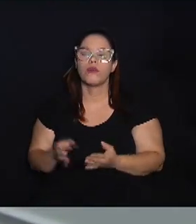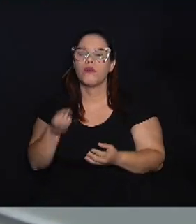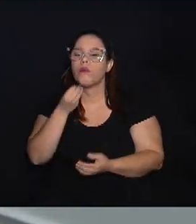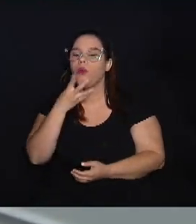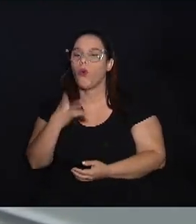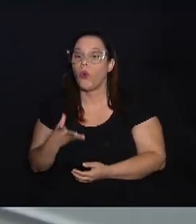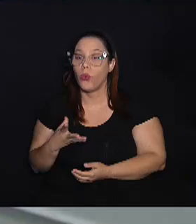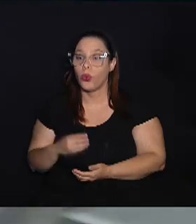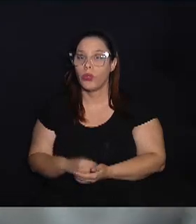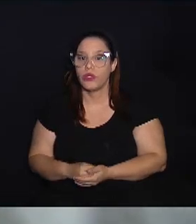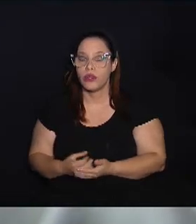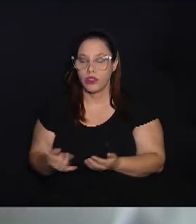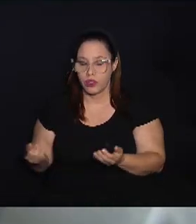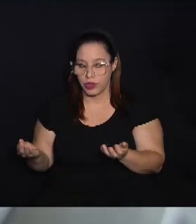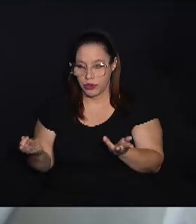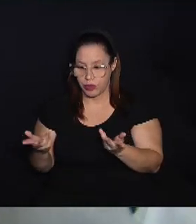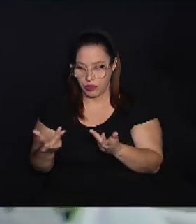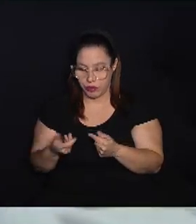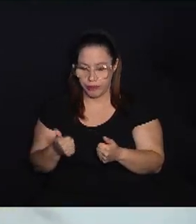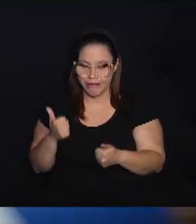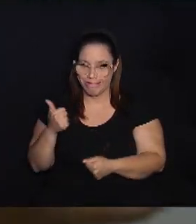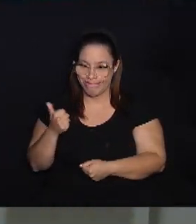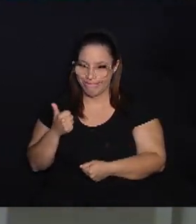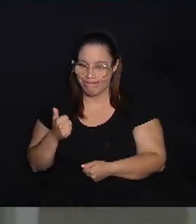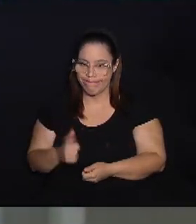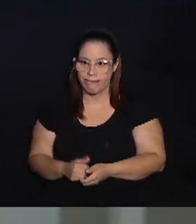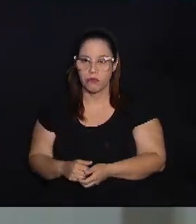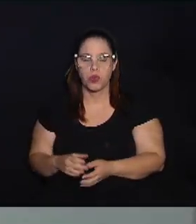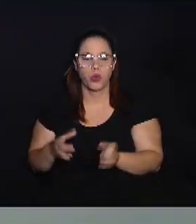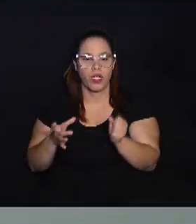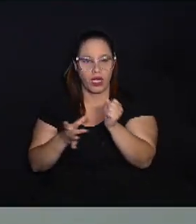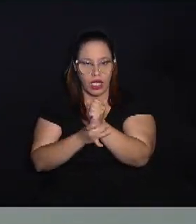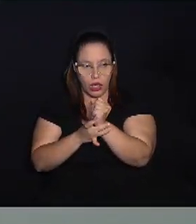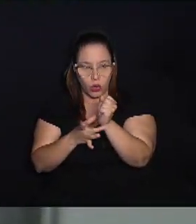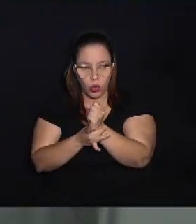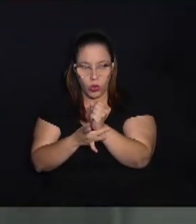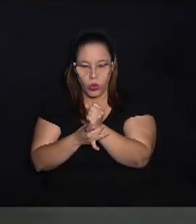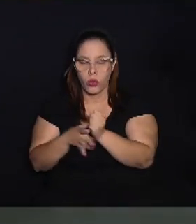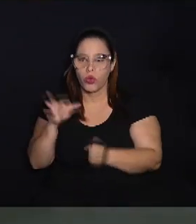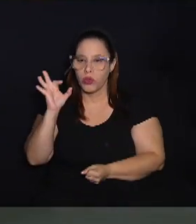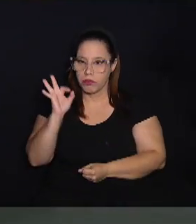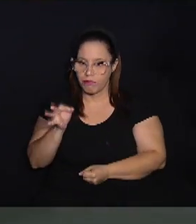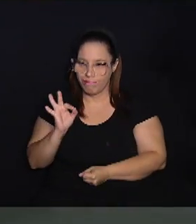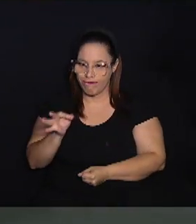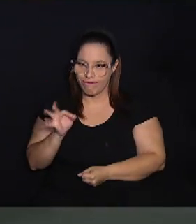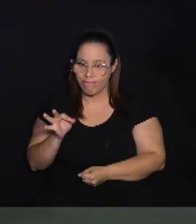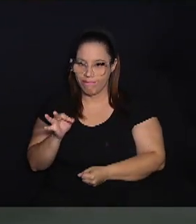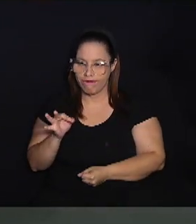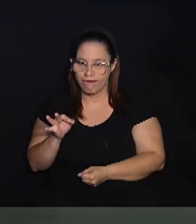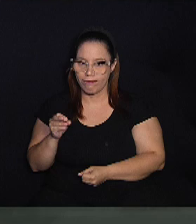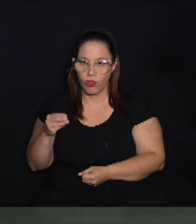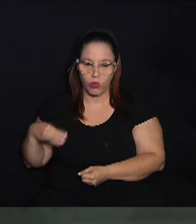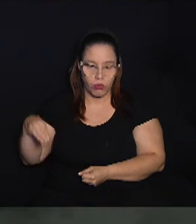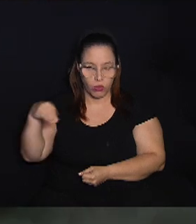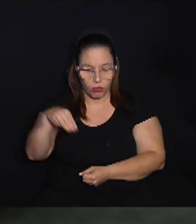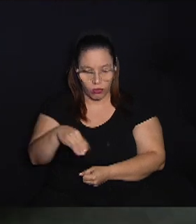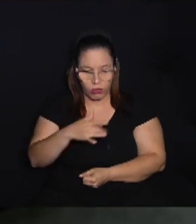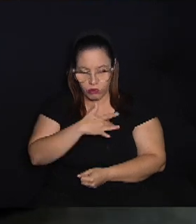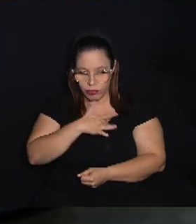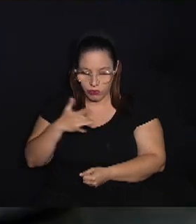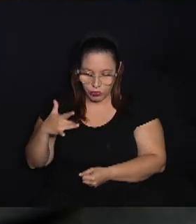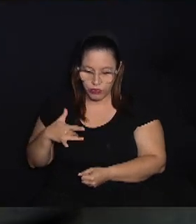qualidade, então disponível em todas as unidades, uma vacina segura, efetiva, então o Ministério só incorpora uma vacina no seu Programa